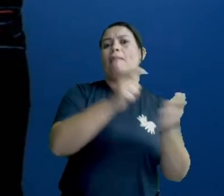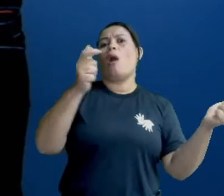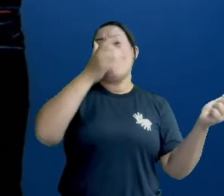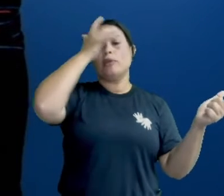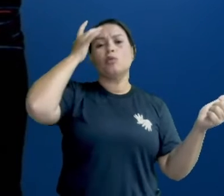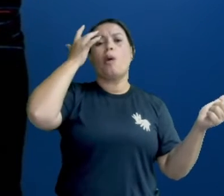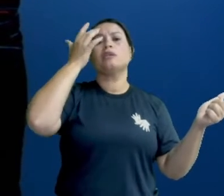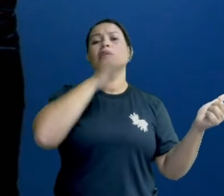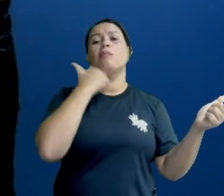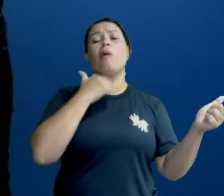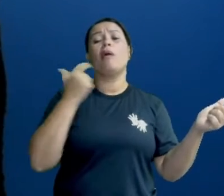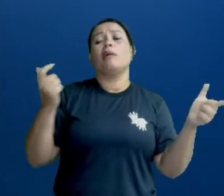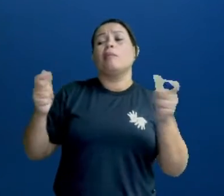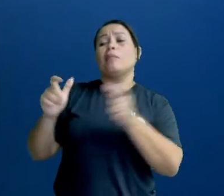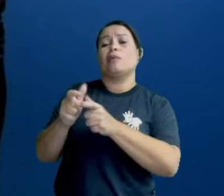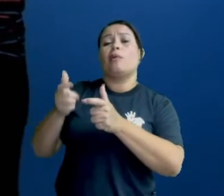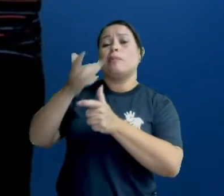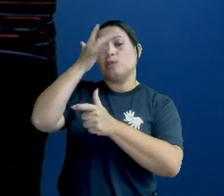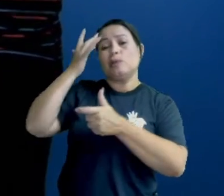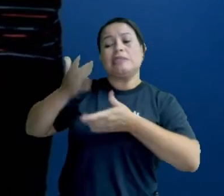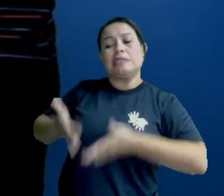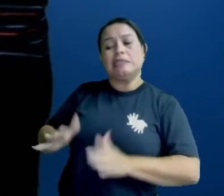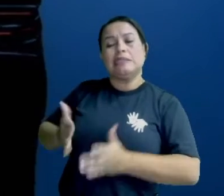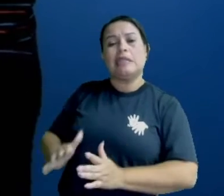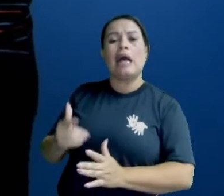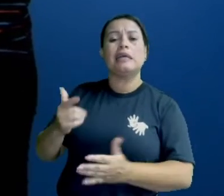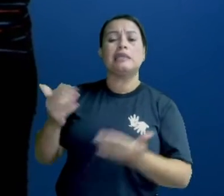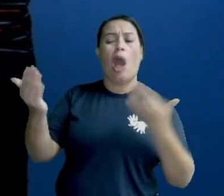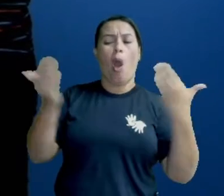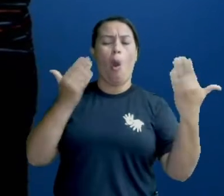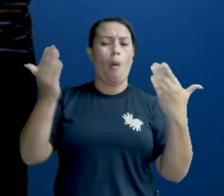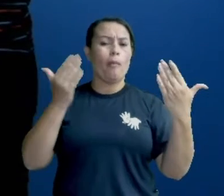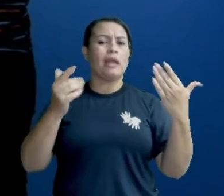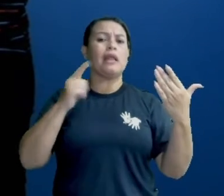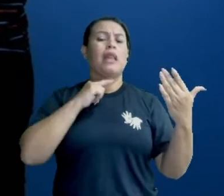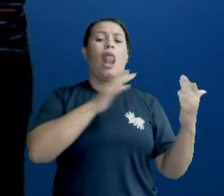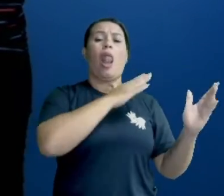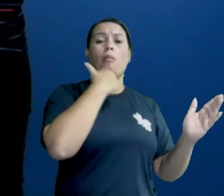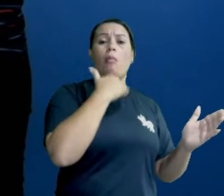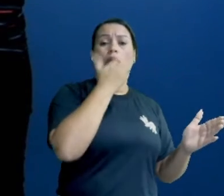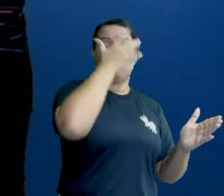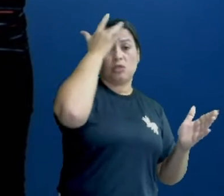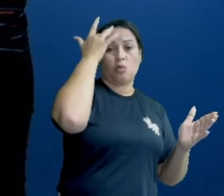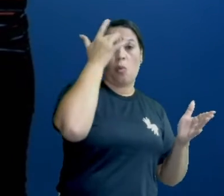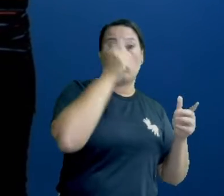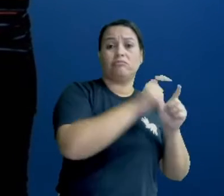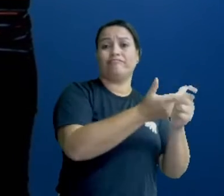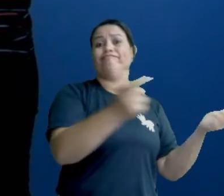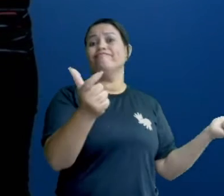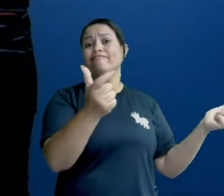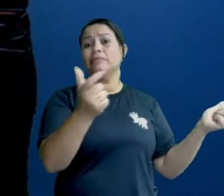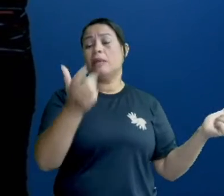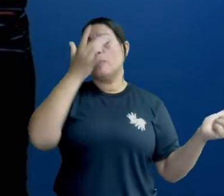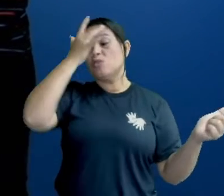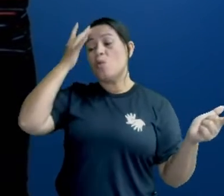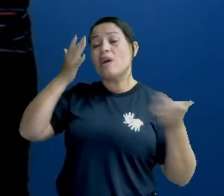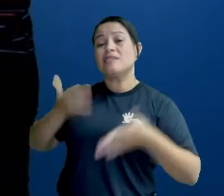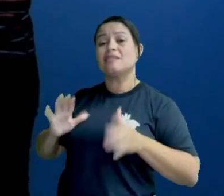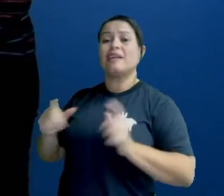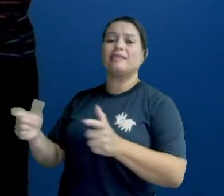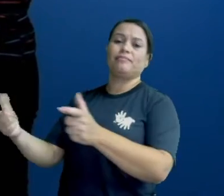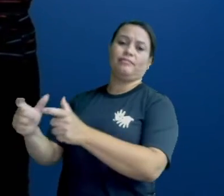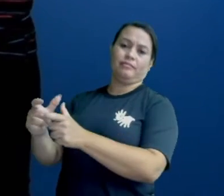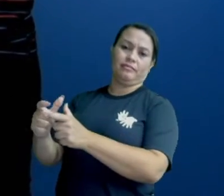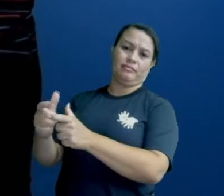de natalidade, né, comparando esses dois valores. Se você tem uma mortalidade maior do que a natalidade, isso vai